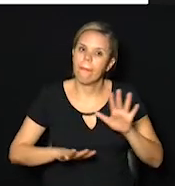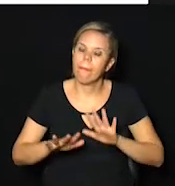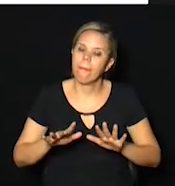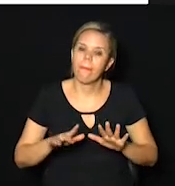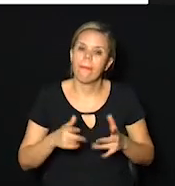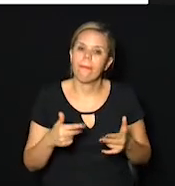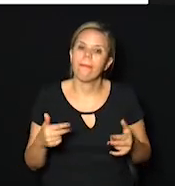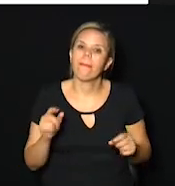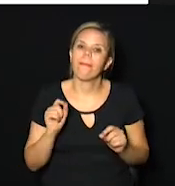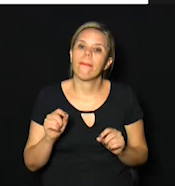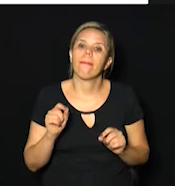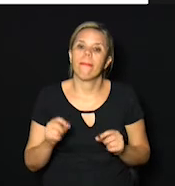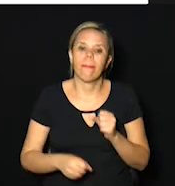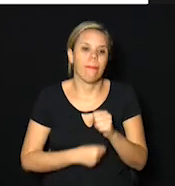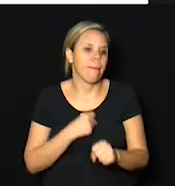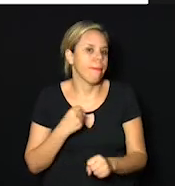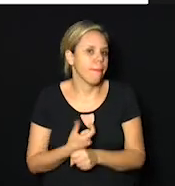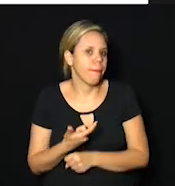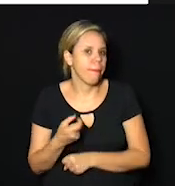fundamental, gente. Este ano